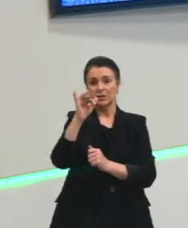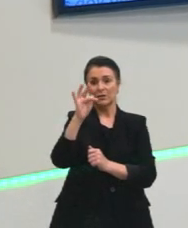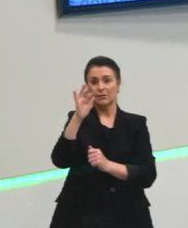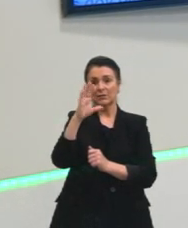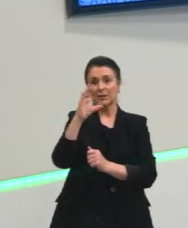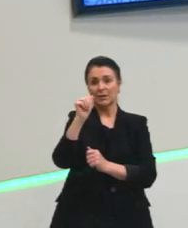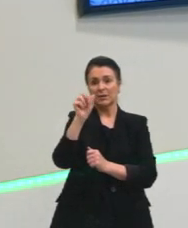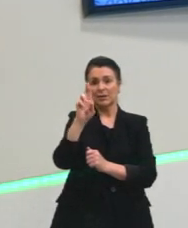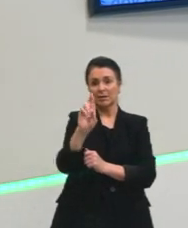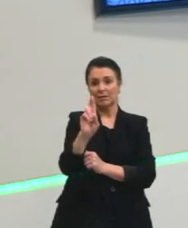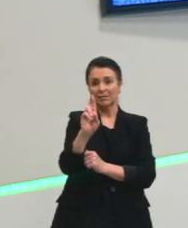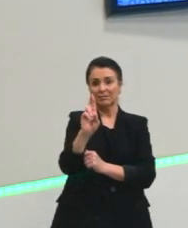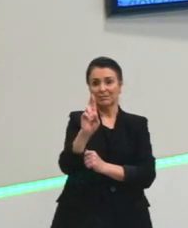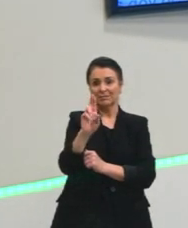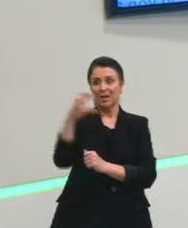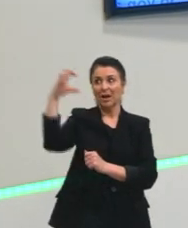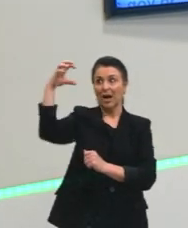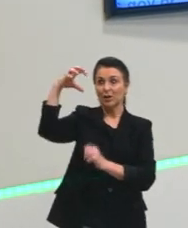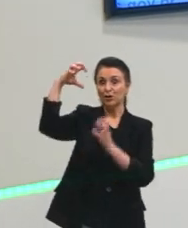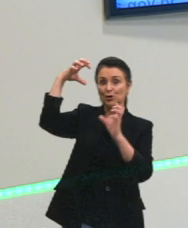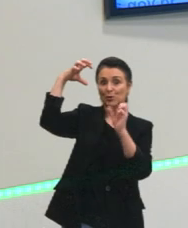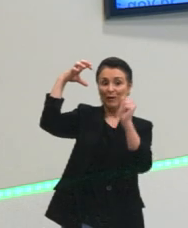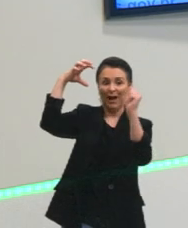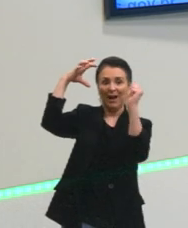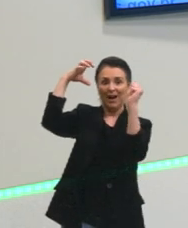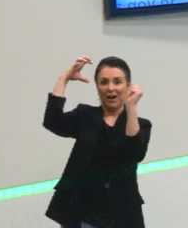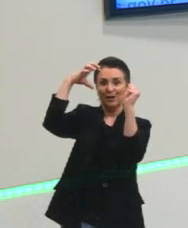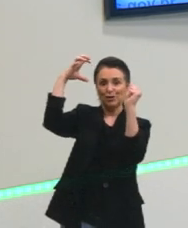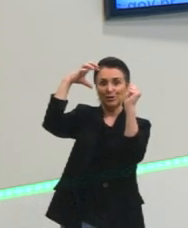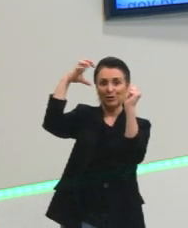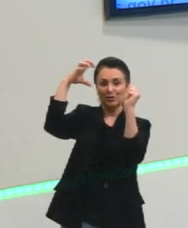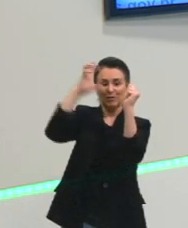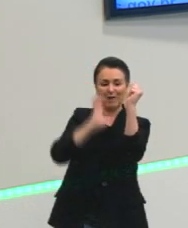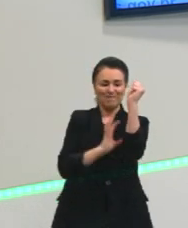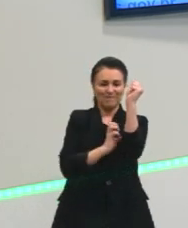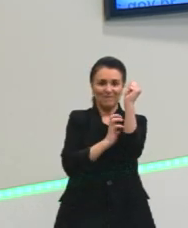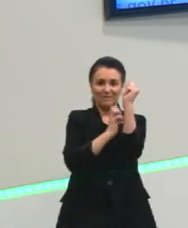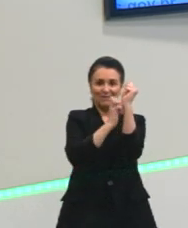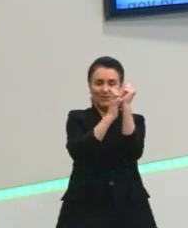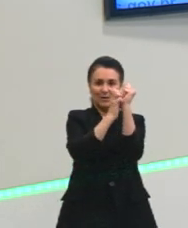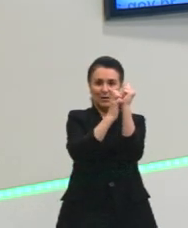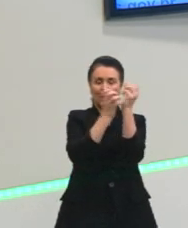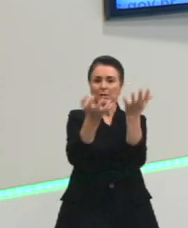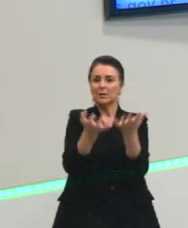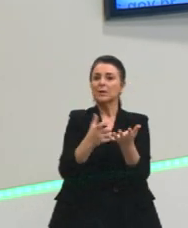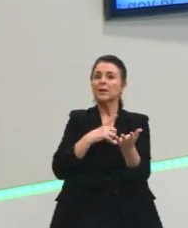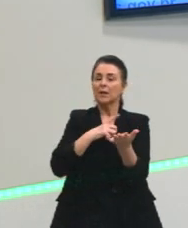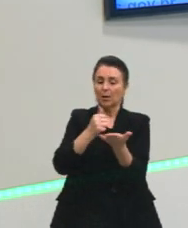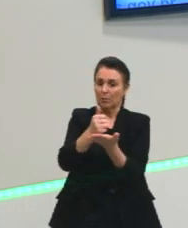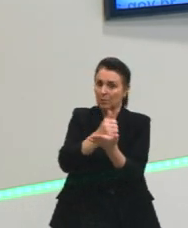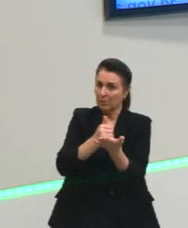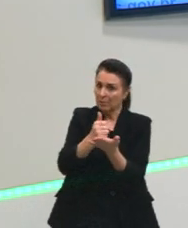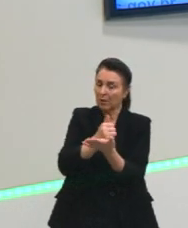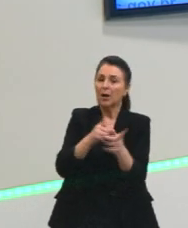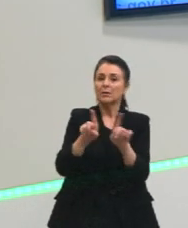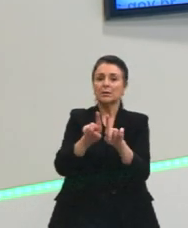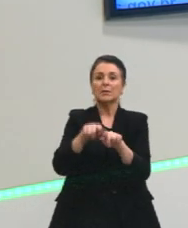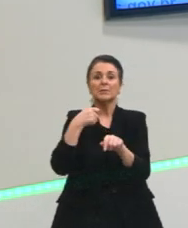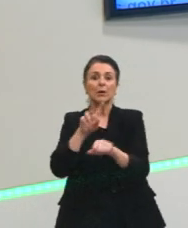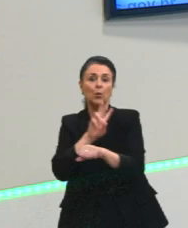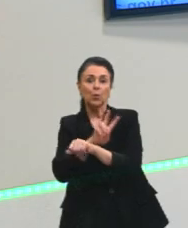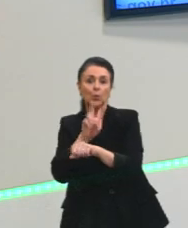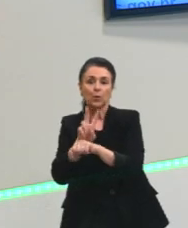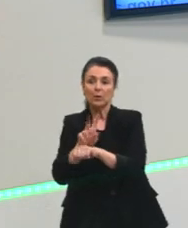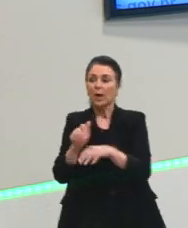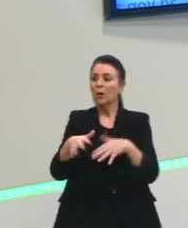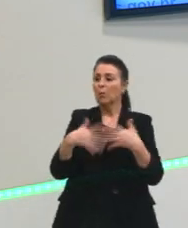mas deixa a chuva mais assusta mas às vezes eu posso ter uma base que eu quero assistir ficar então eu não posso cuidar quantidade de